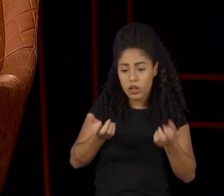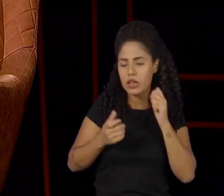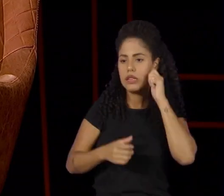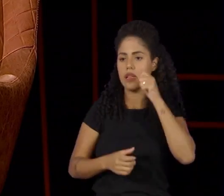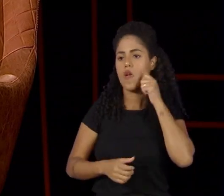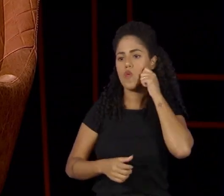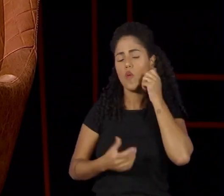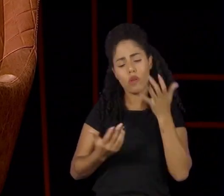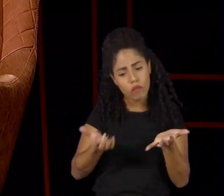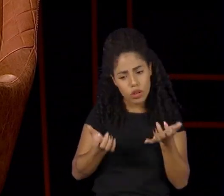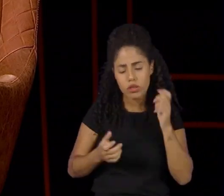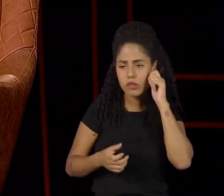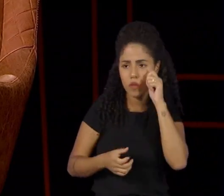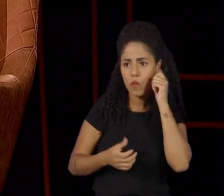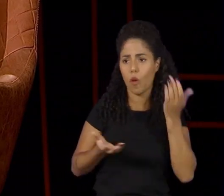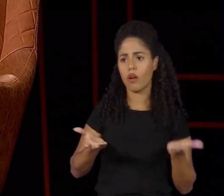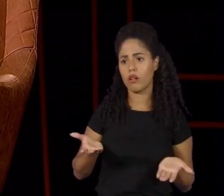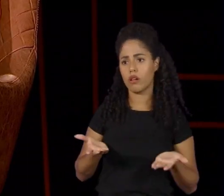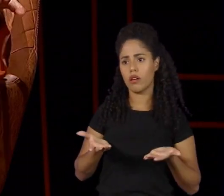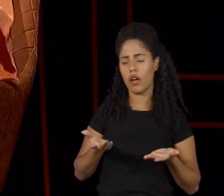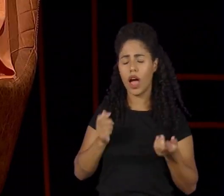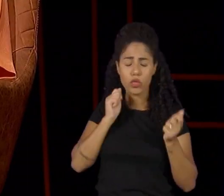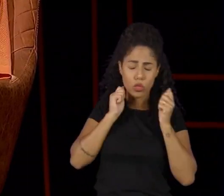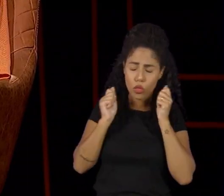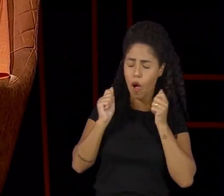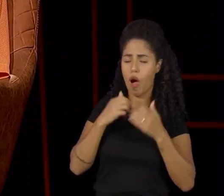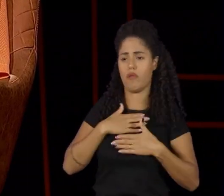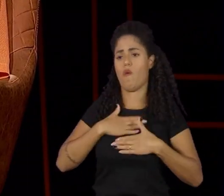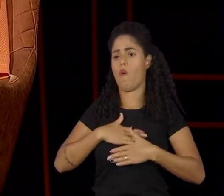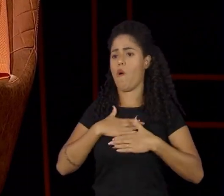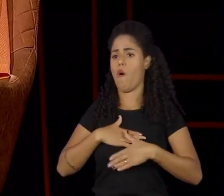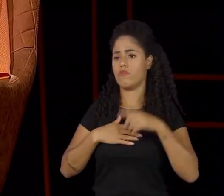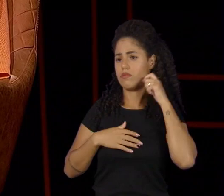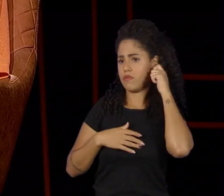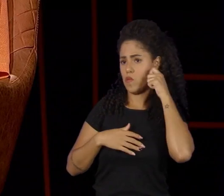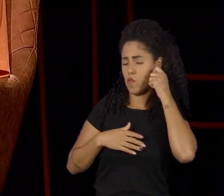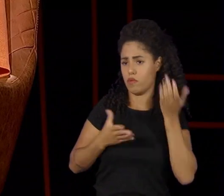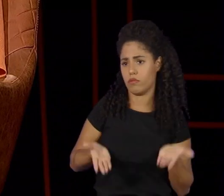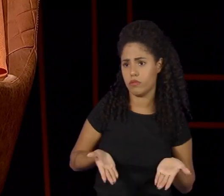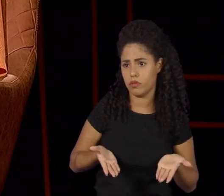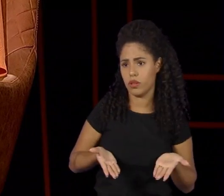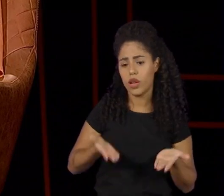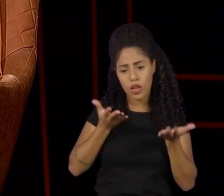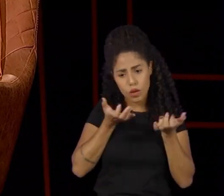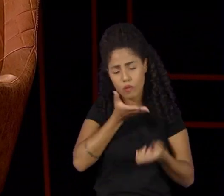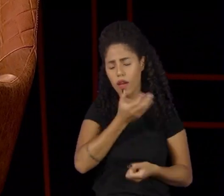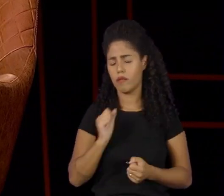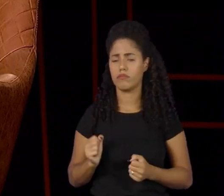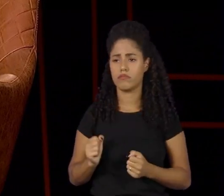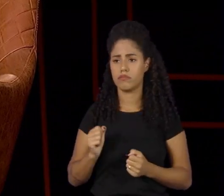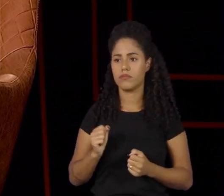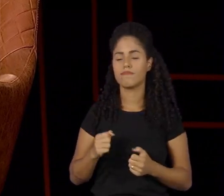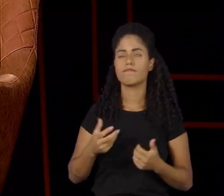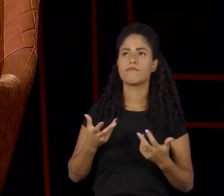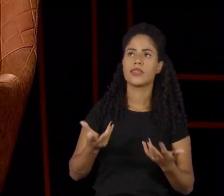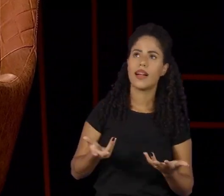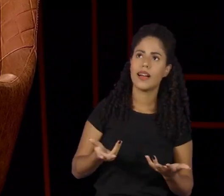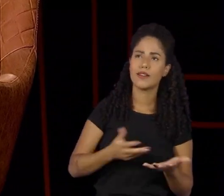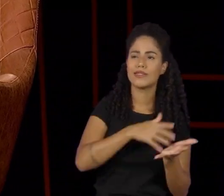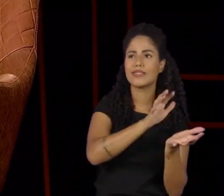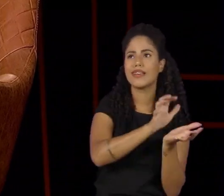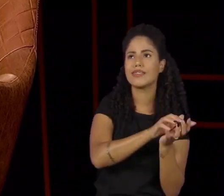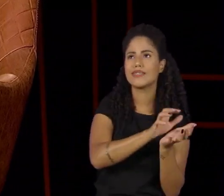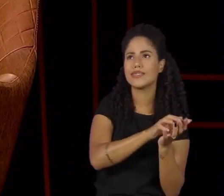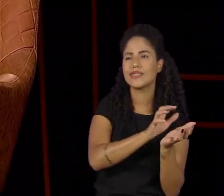tinha minha profissão já, eu adoro ser ator. Eu quero fazer isso. Mas aí aqui não